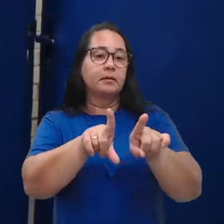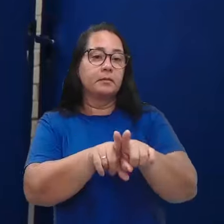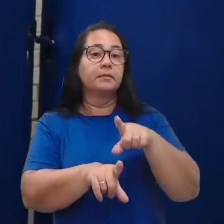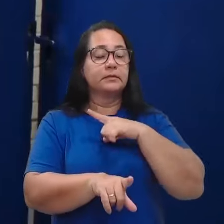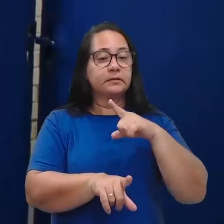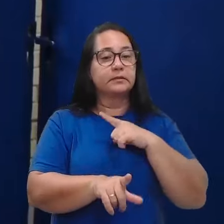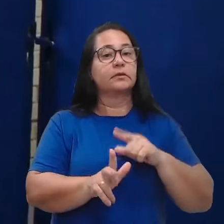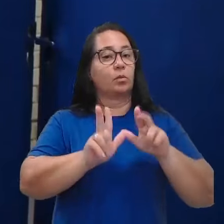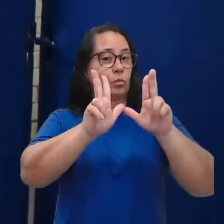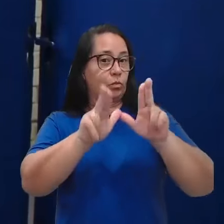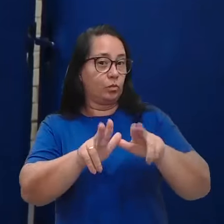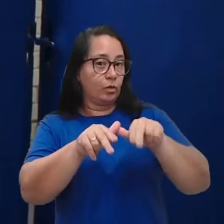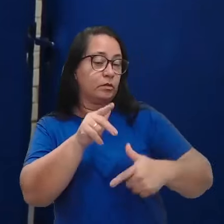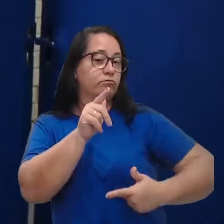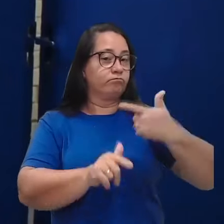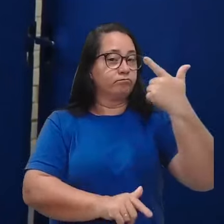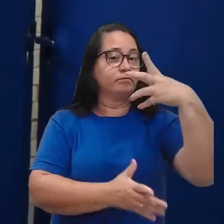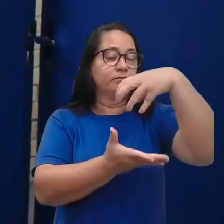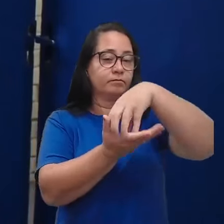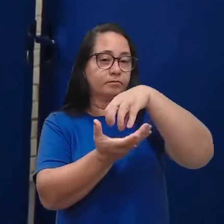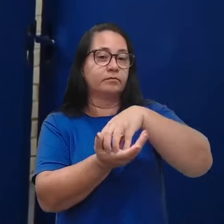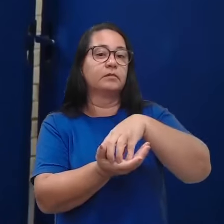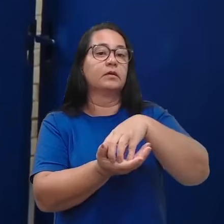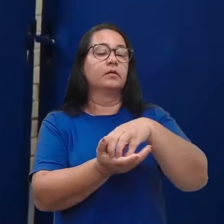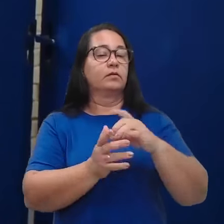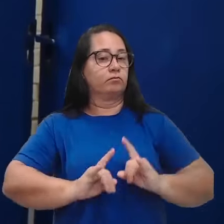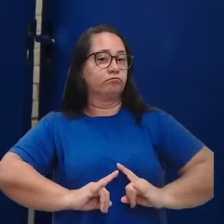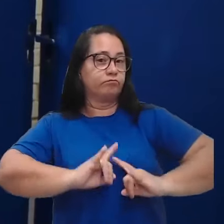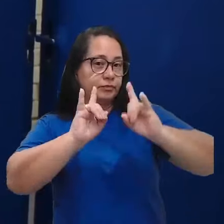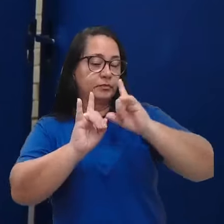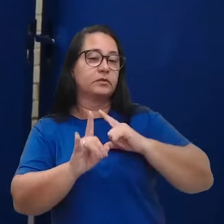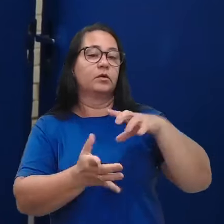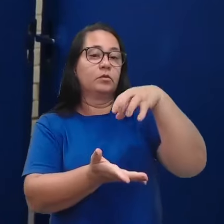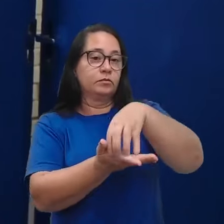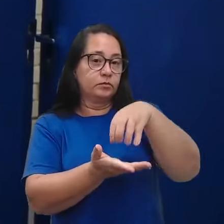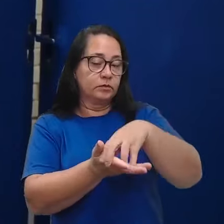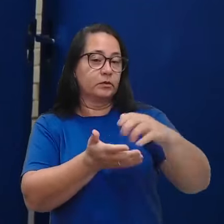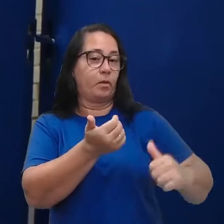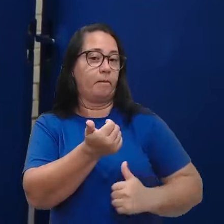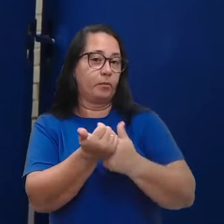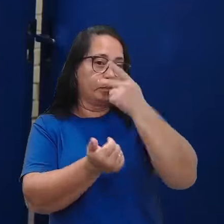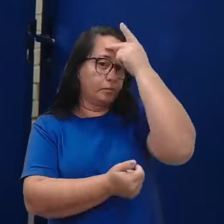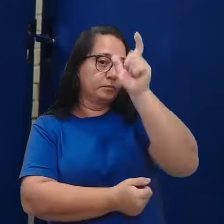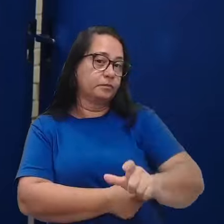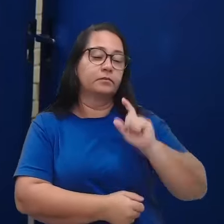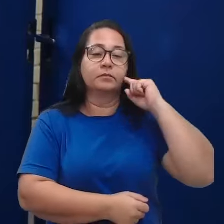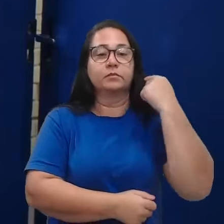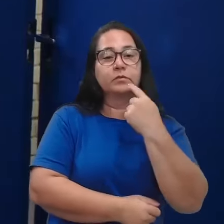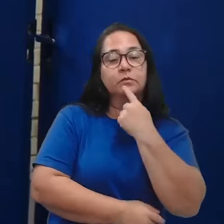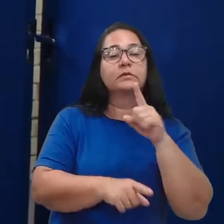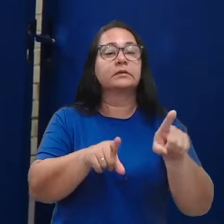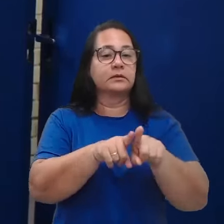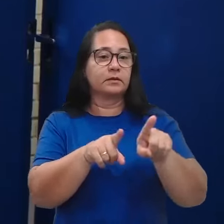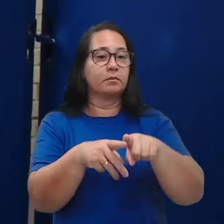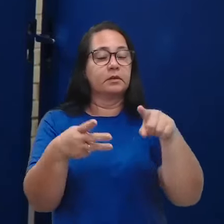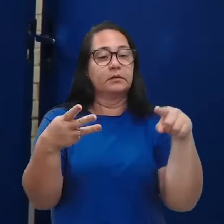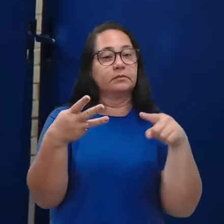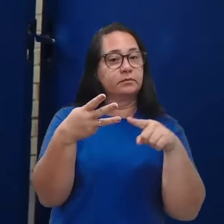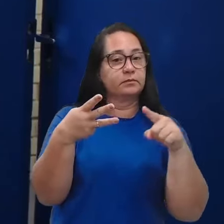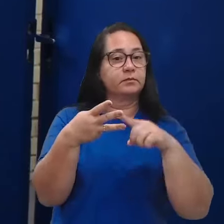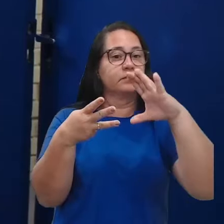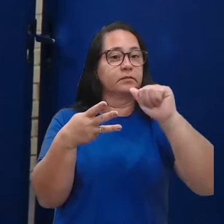o CAES, é o segundo centro que funciona aqui dentro deste prédio, que é o Centro de Apoio à Pessoa Surda. E por último nós temos o CAP, que é